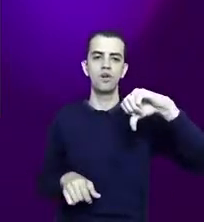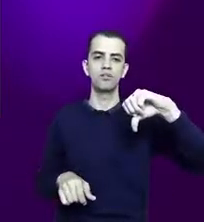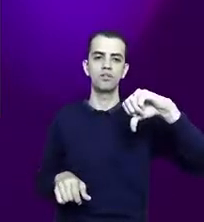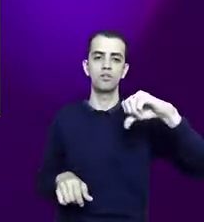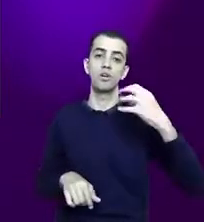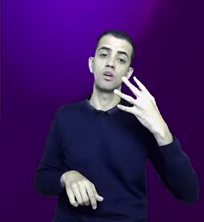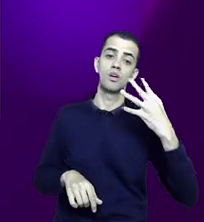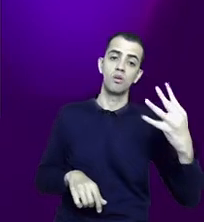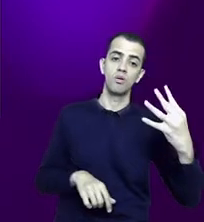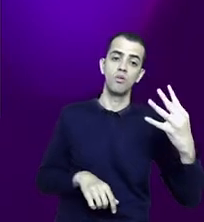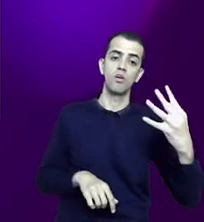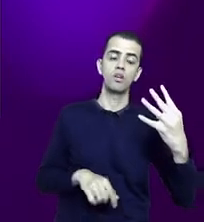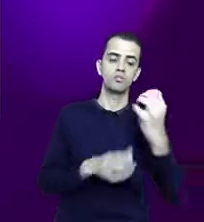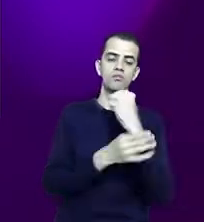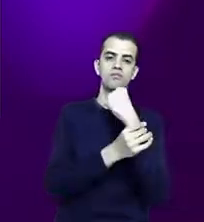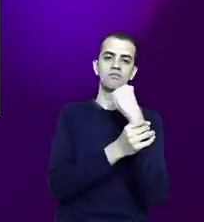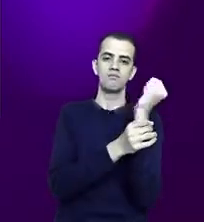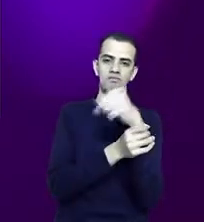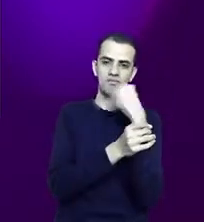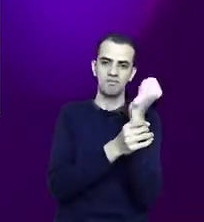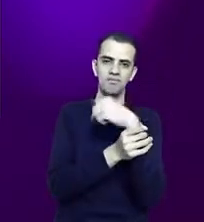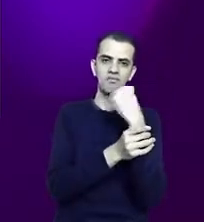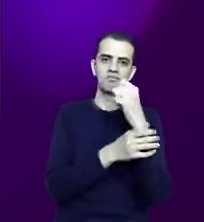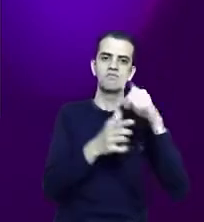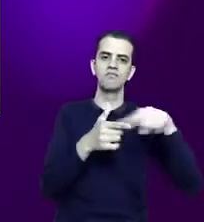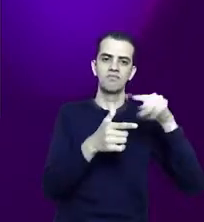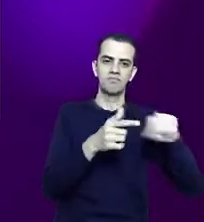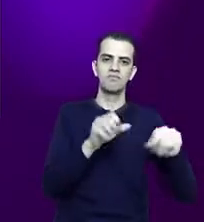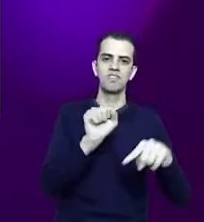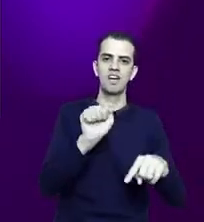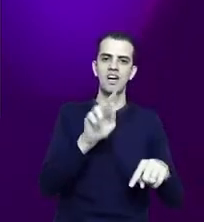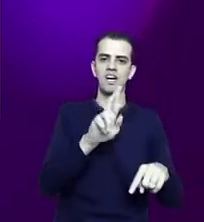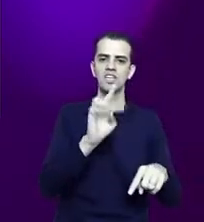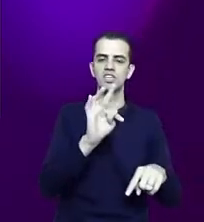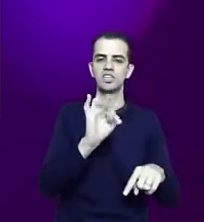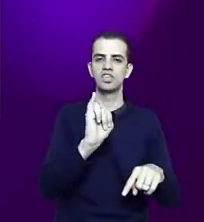tinham deformidades articulares, e nós observamos que